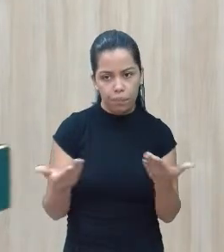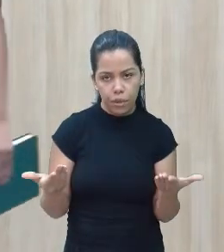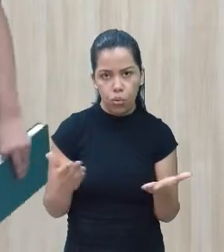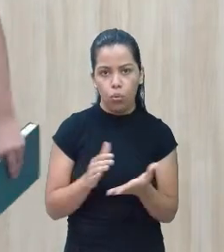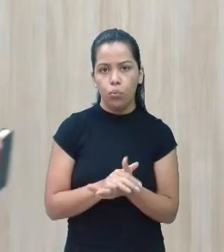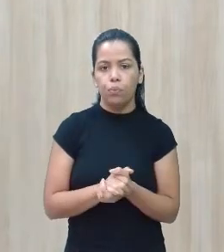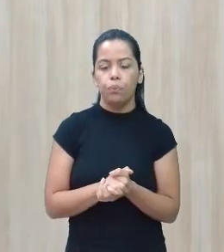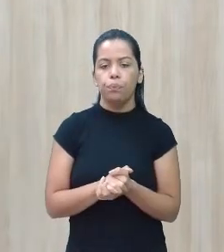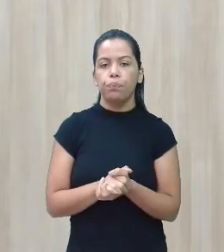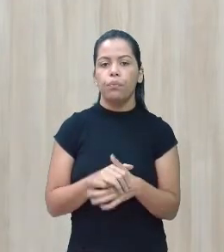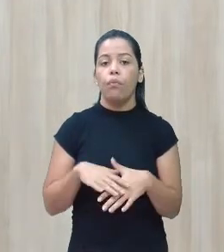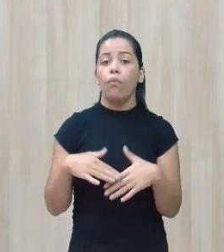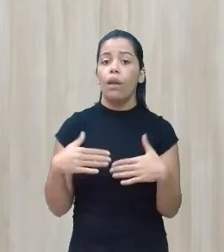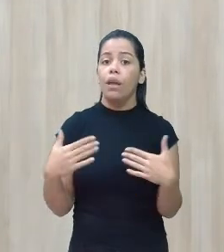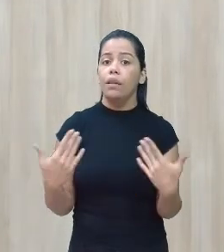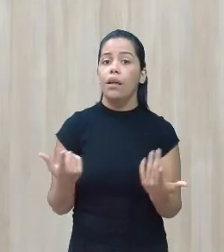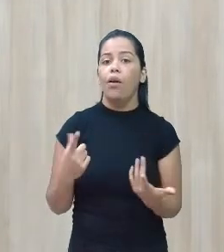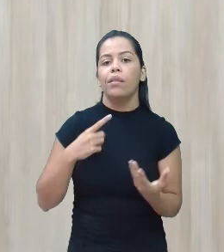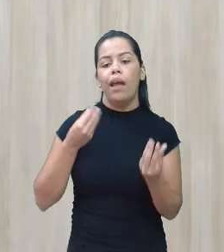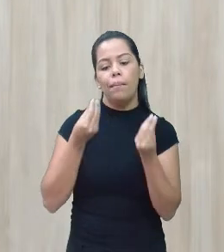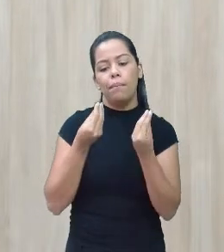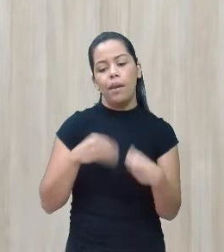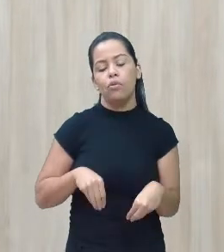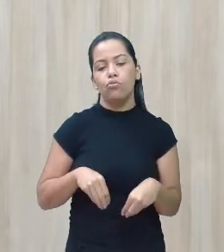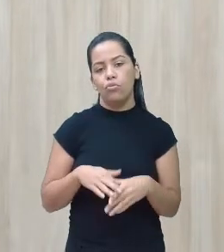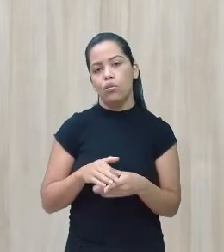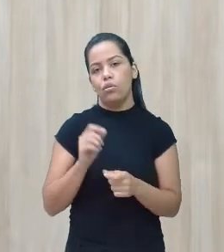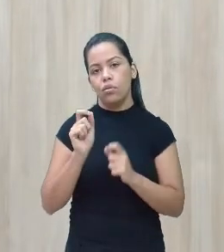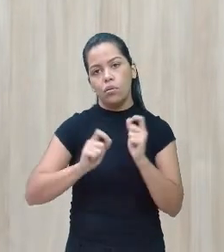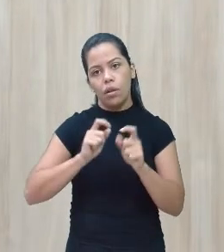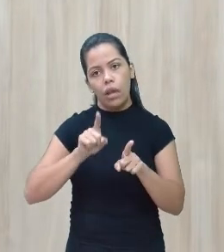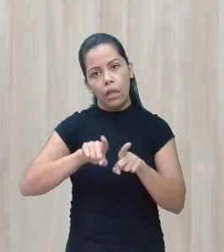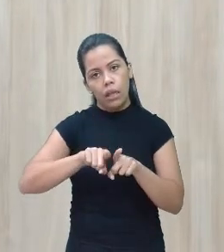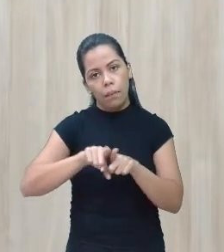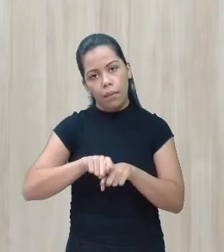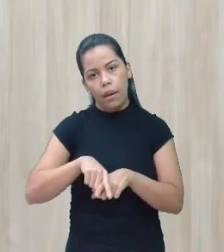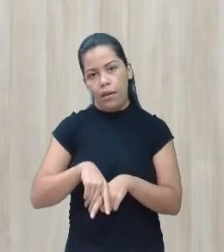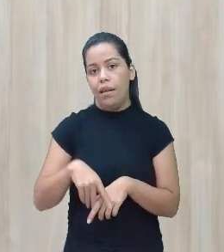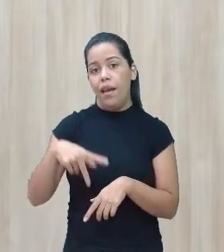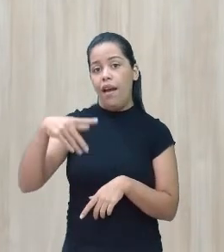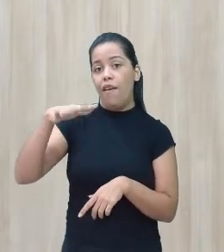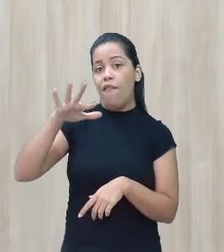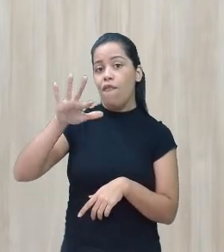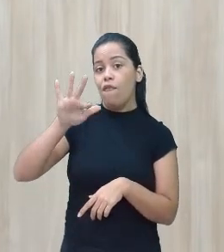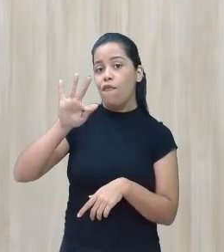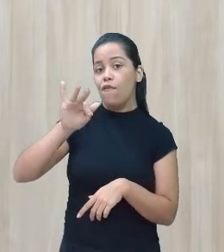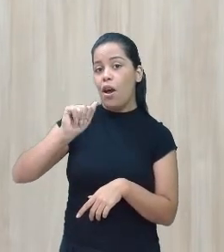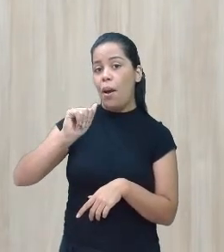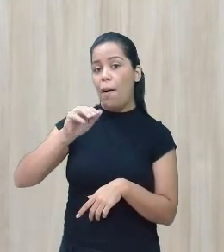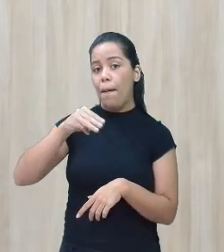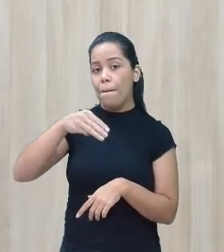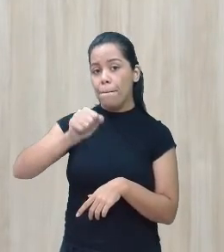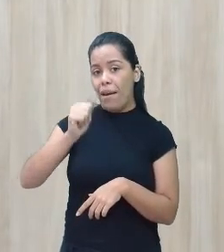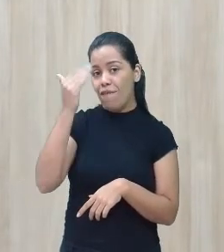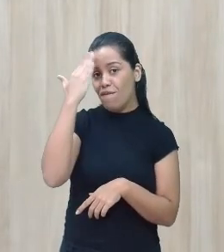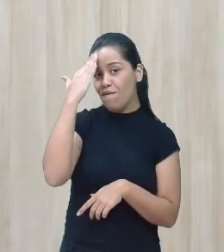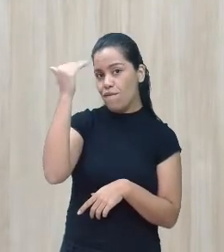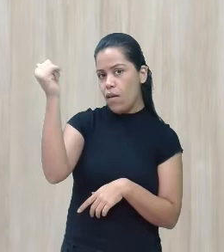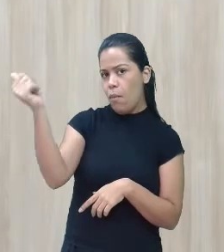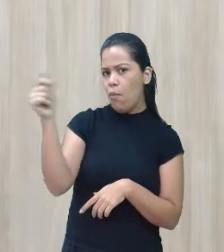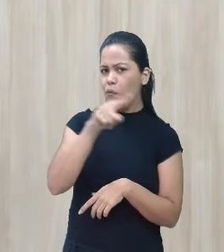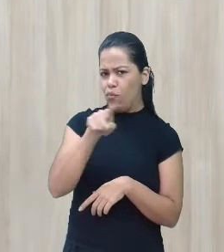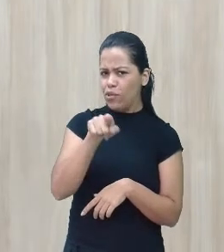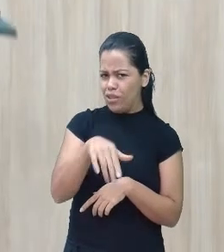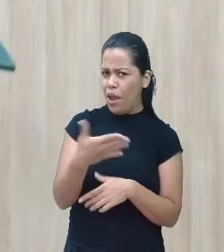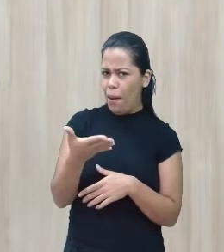E a consequência disso é a fama, né? Quem nunca pensou em ser famoso, não é mesmo? Então,